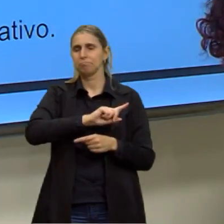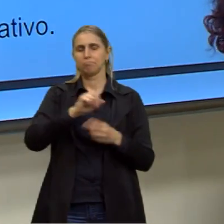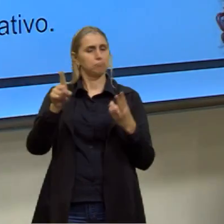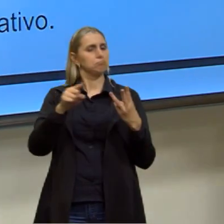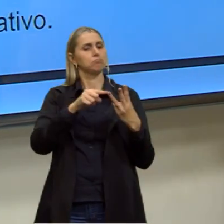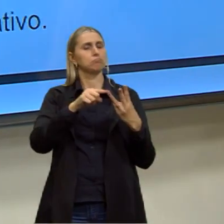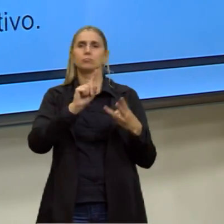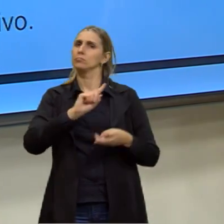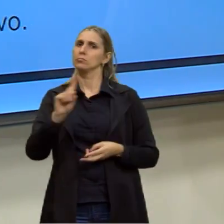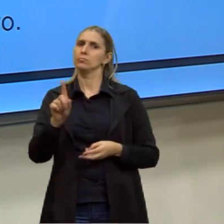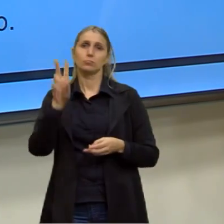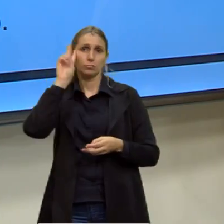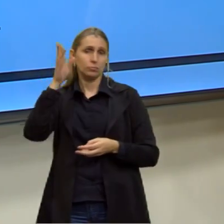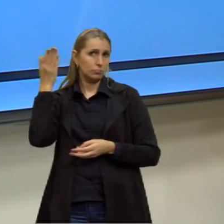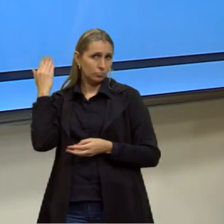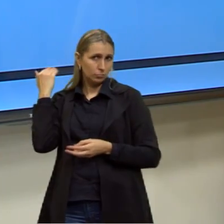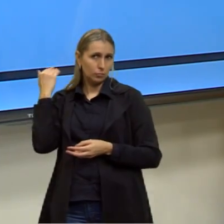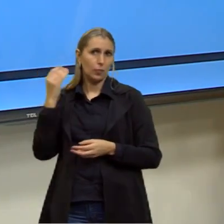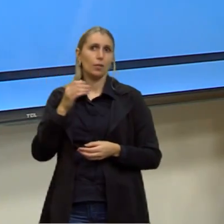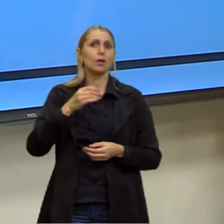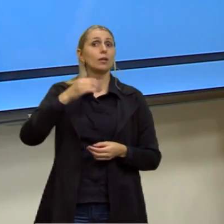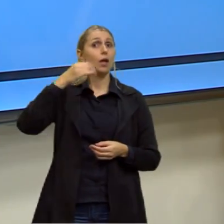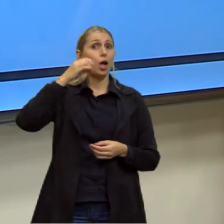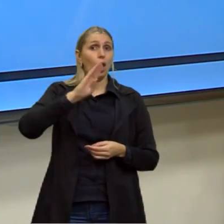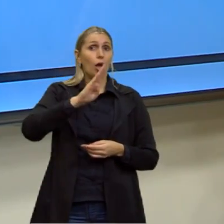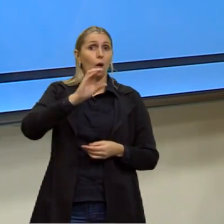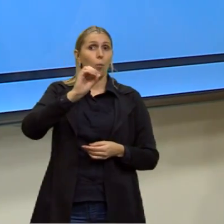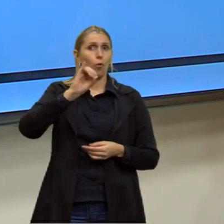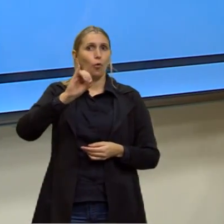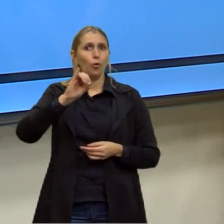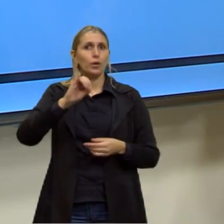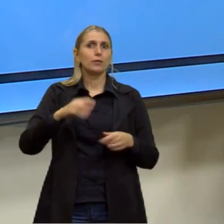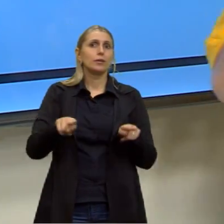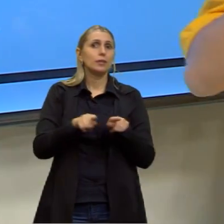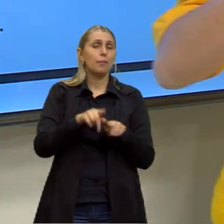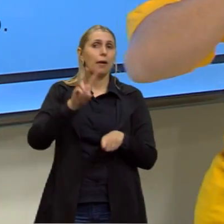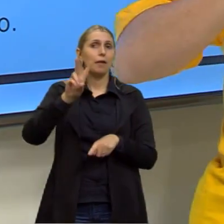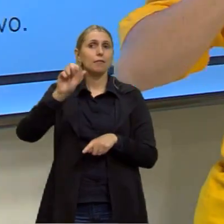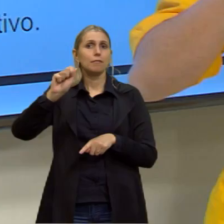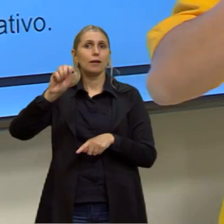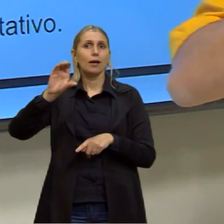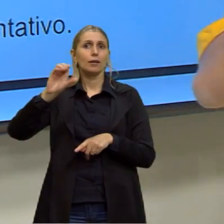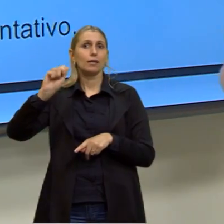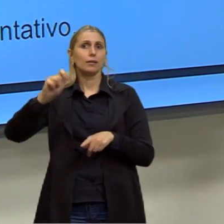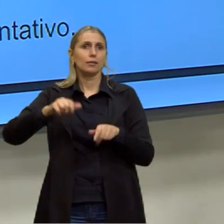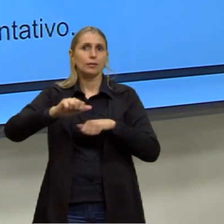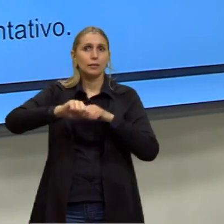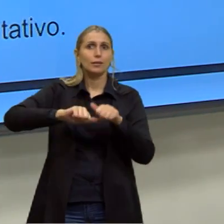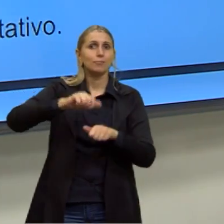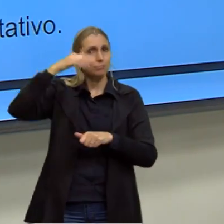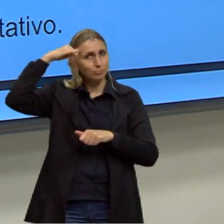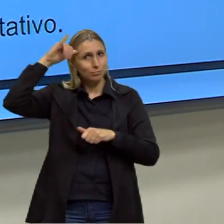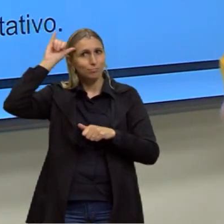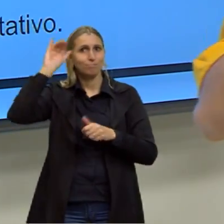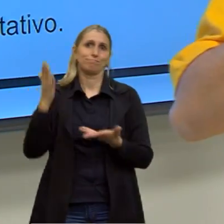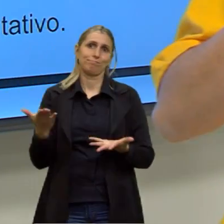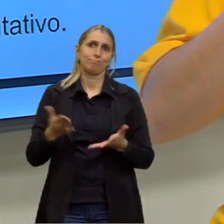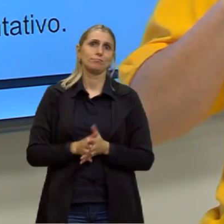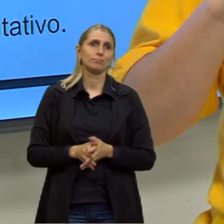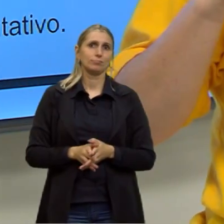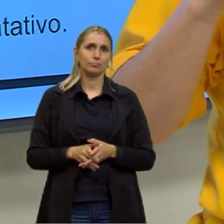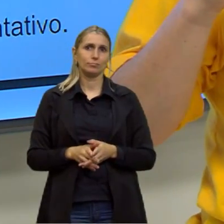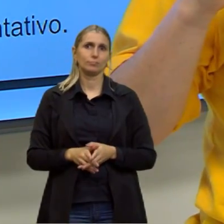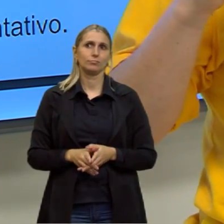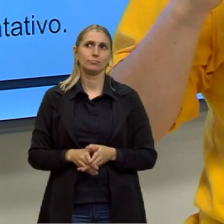lembram aqui boi vaca se der para fazer essa troca por